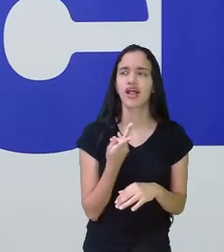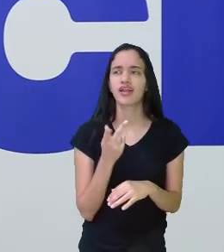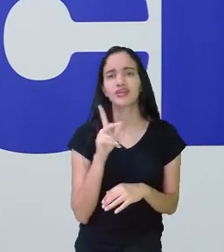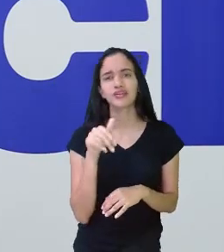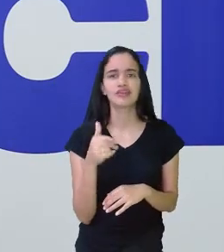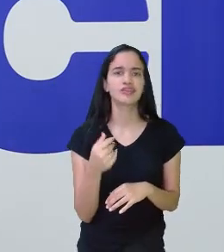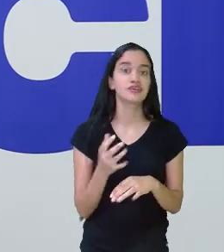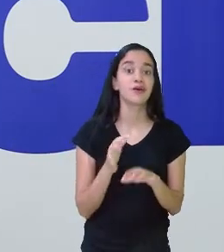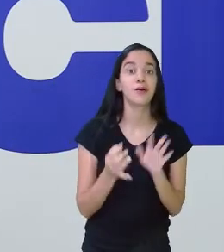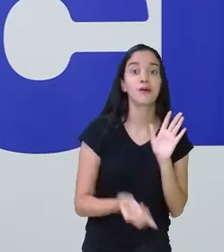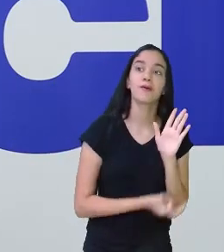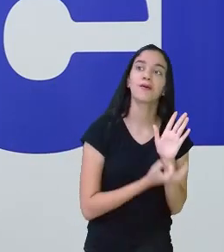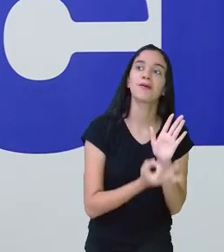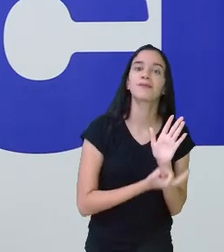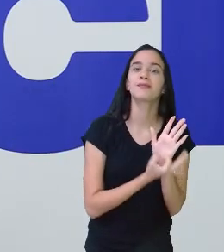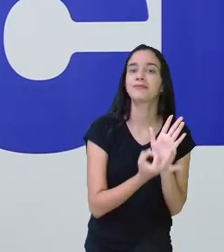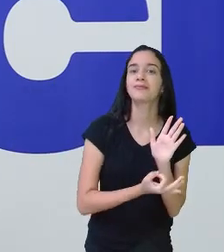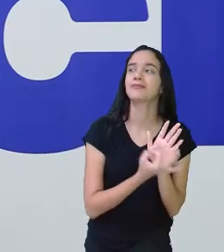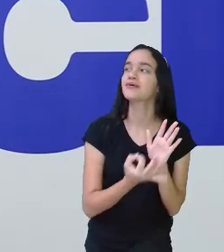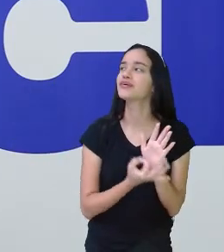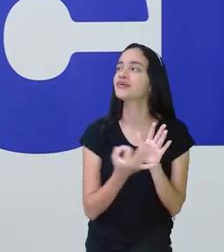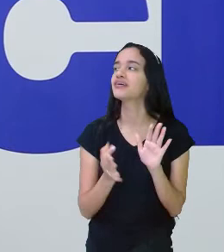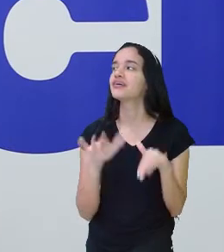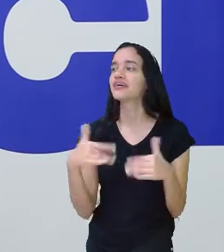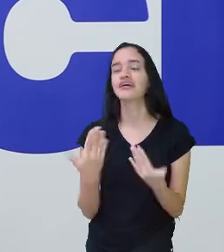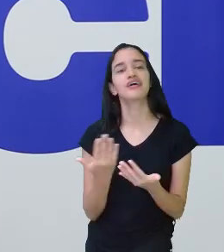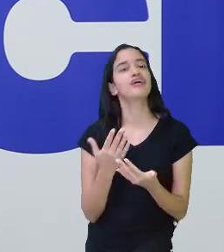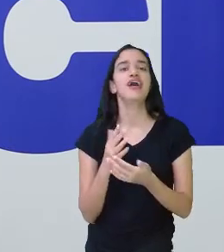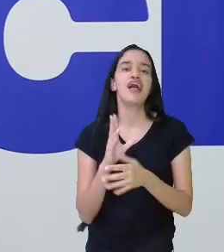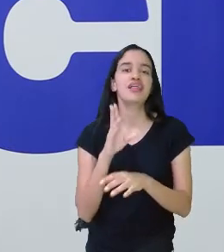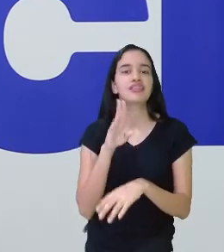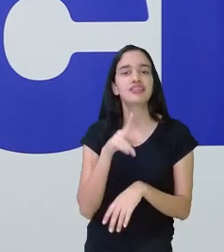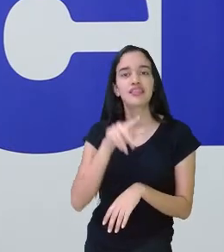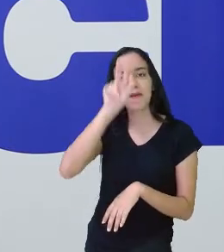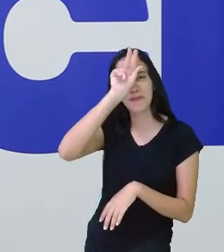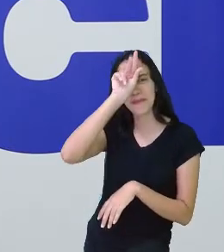né, sugestão, até barata aparecer.